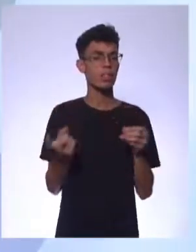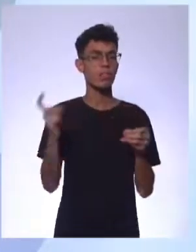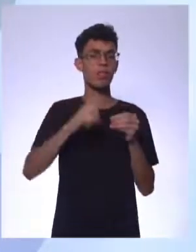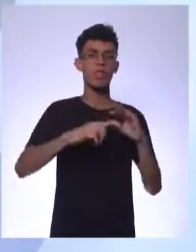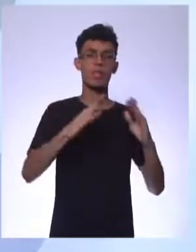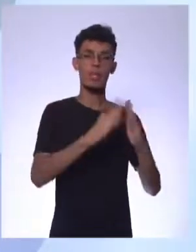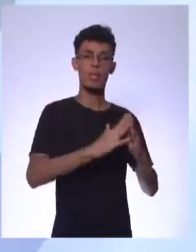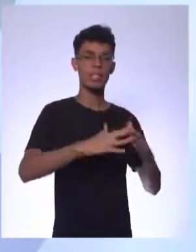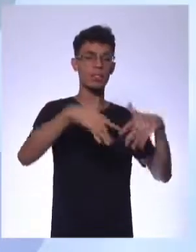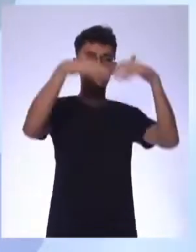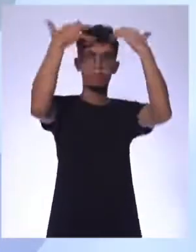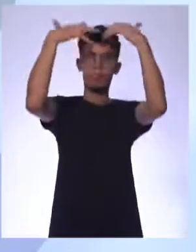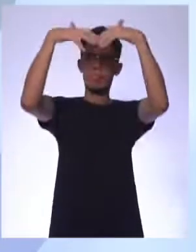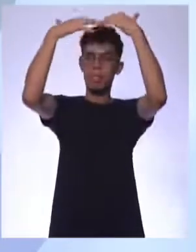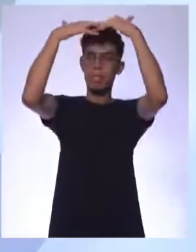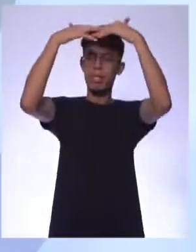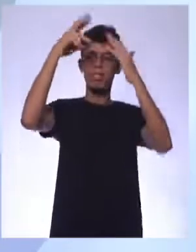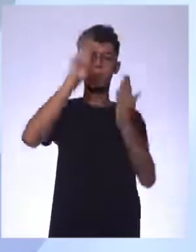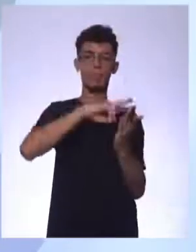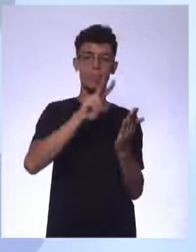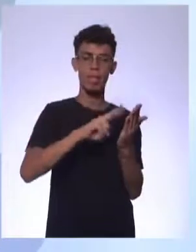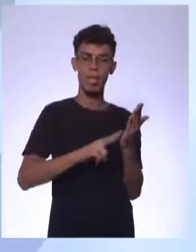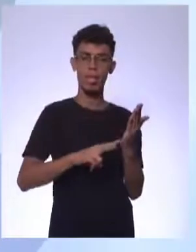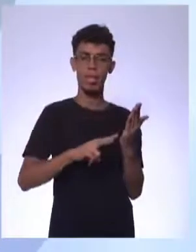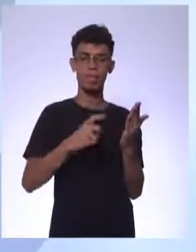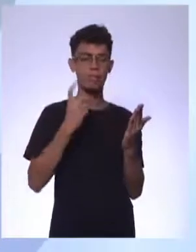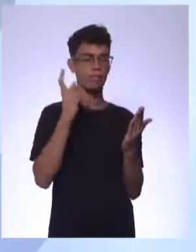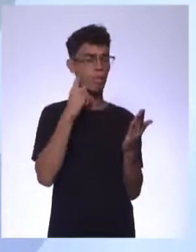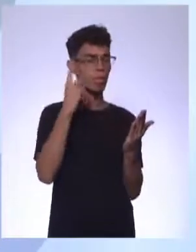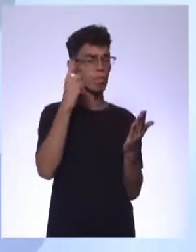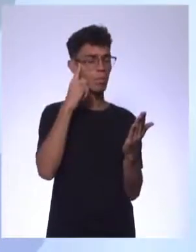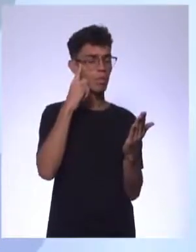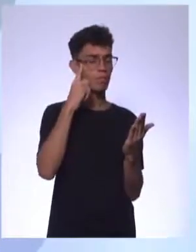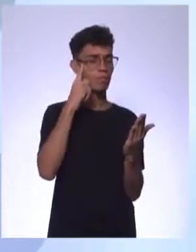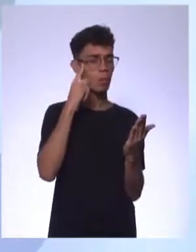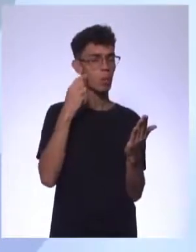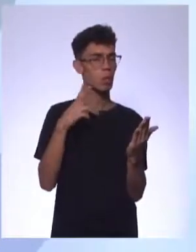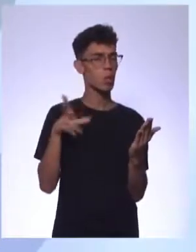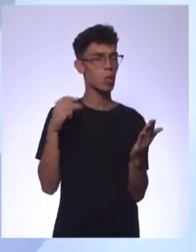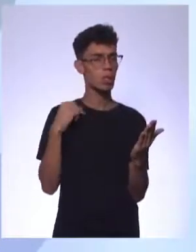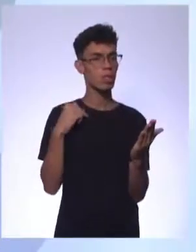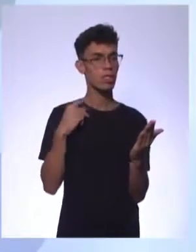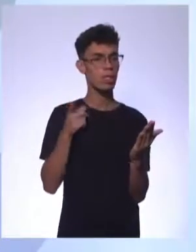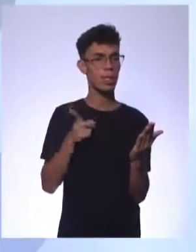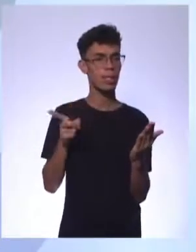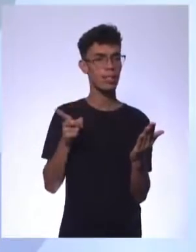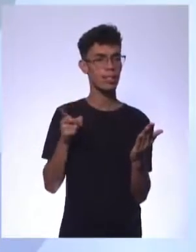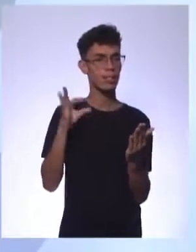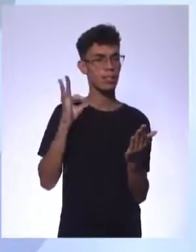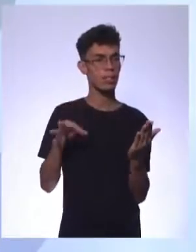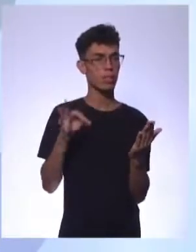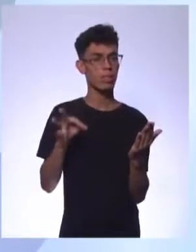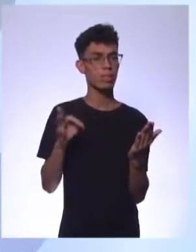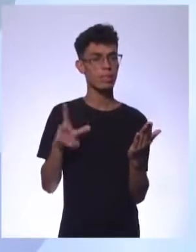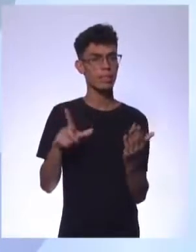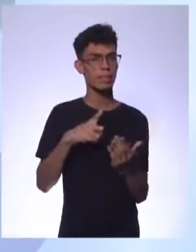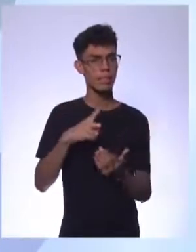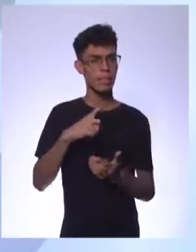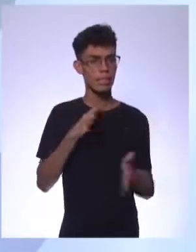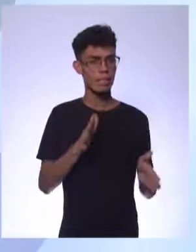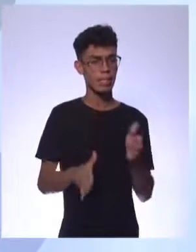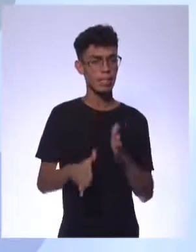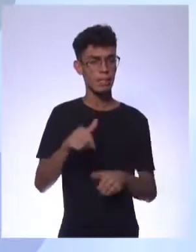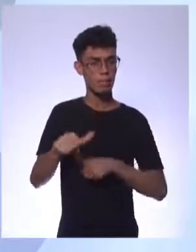casa, pensa, reflete, lê, questiona. Eu falei, puxa vida, a pessoa estava certa, né? Então tem hora que você mudar de